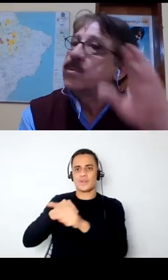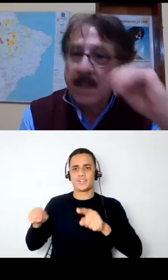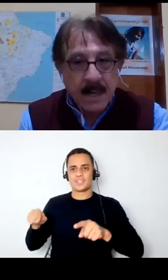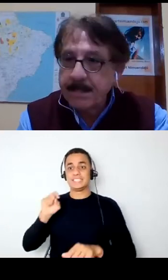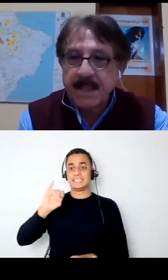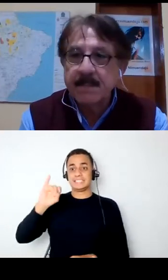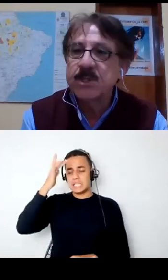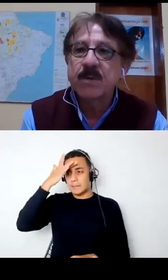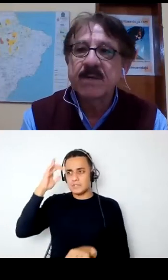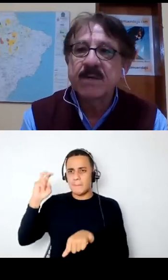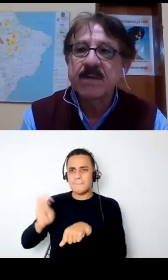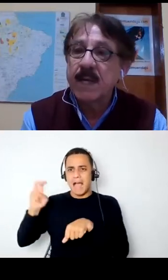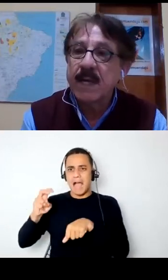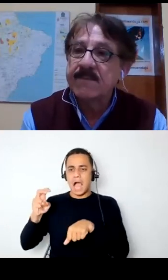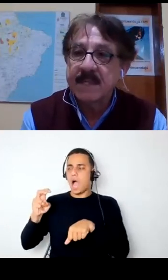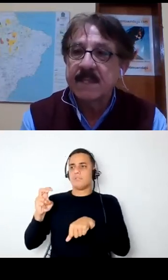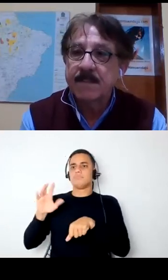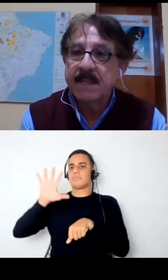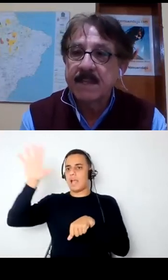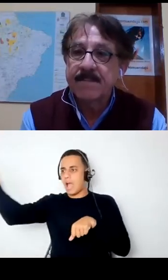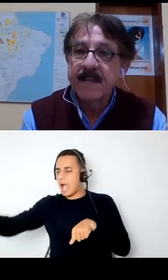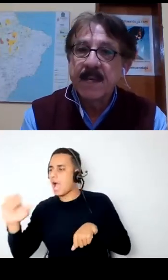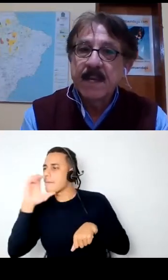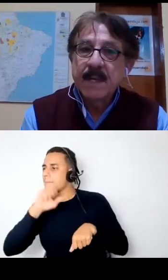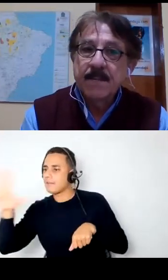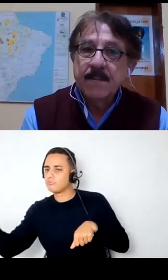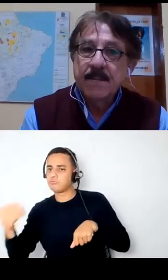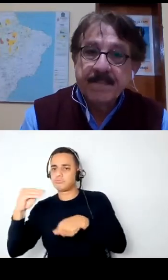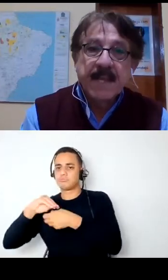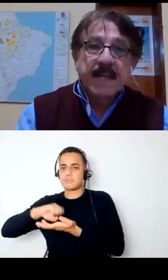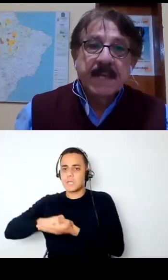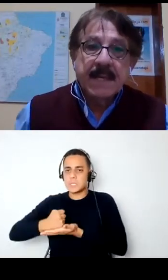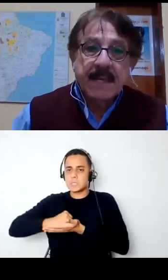Perdão, eu estava controlando minha hora aqui, está nos últimos minutos.